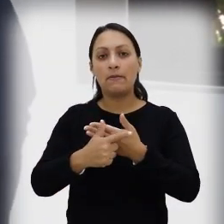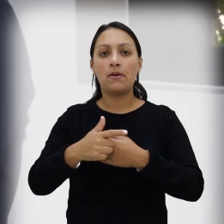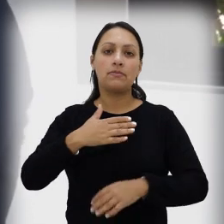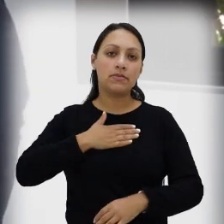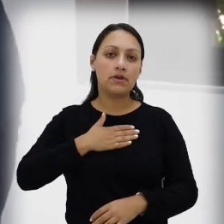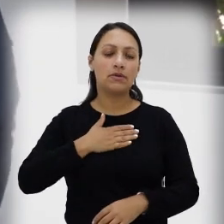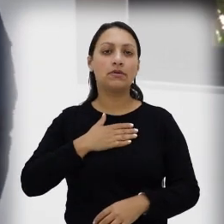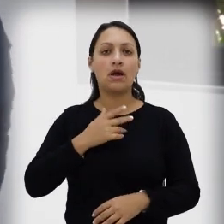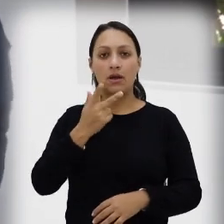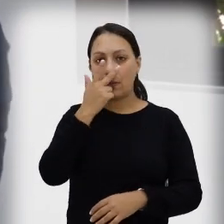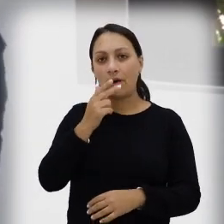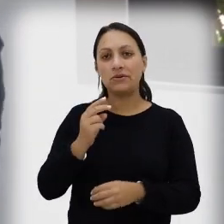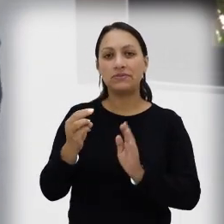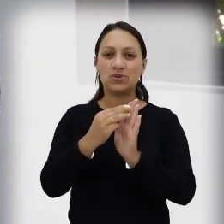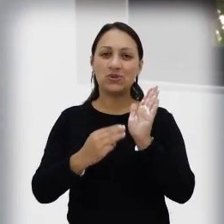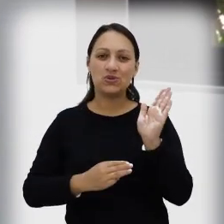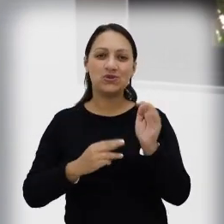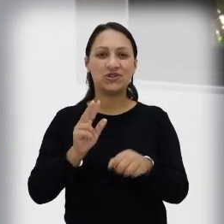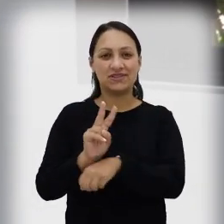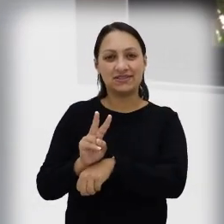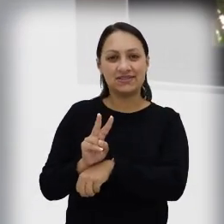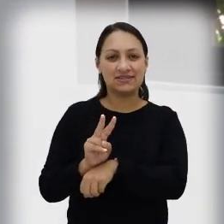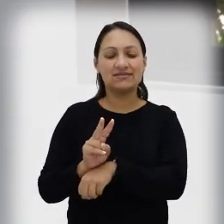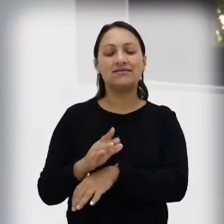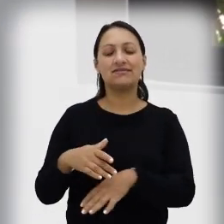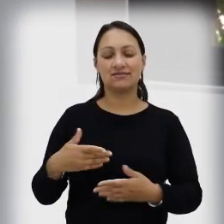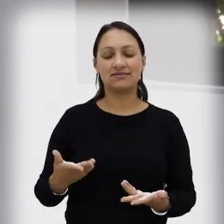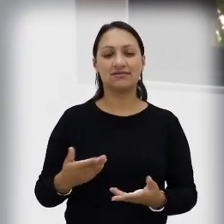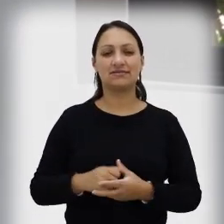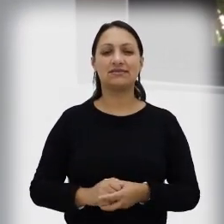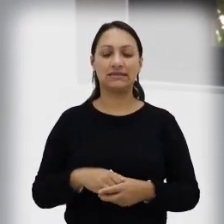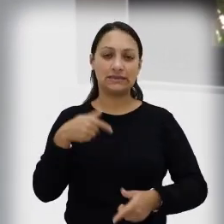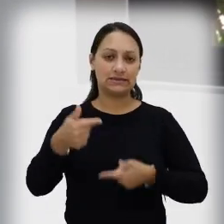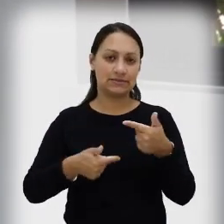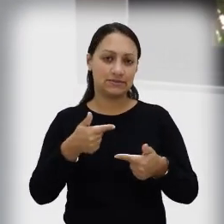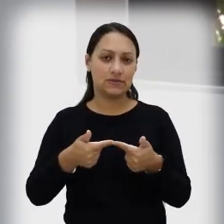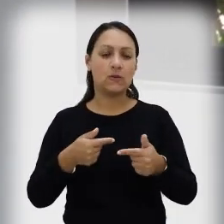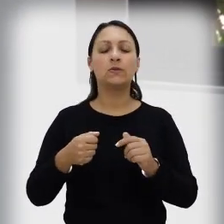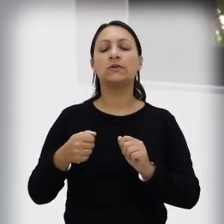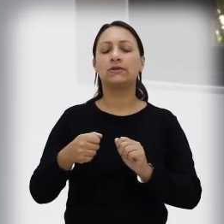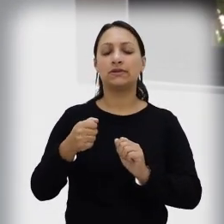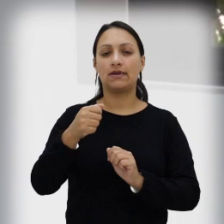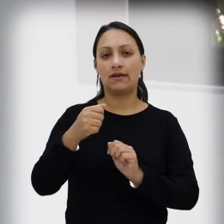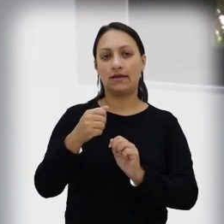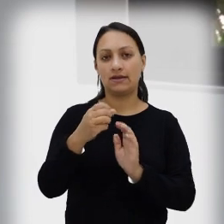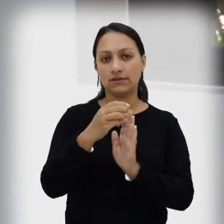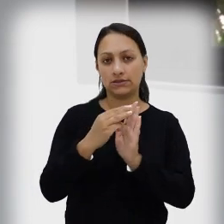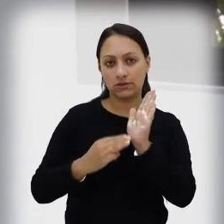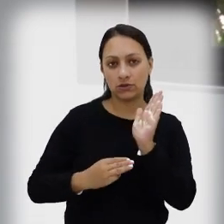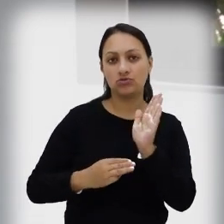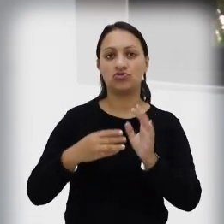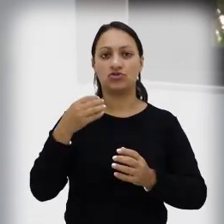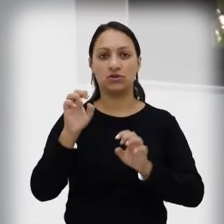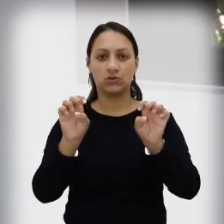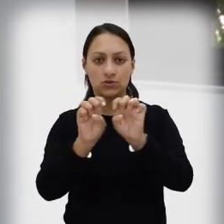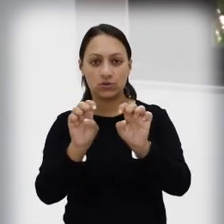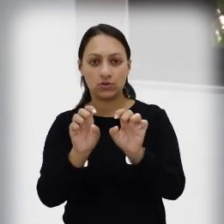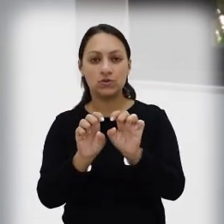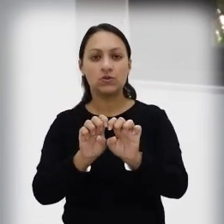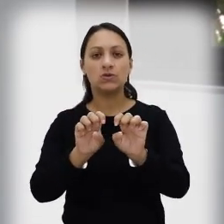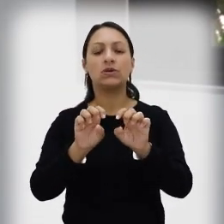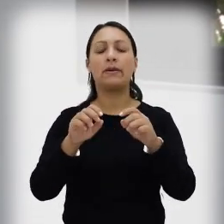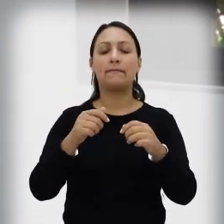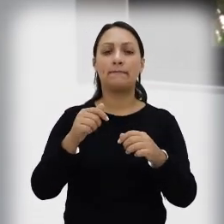é meio que de guardião da metodologia, eu acho, né? Porque a gente trabalhou na estruturação dessa metodologia lá em 2020, para iniciar em